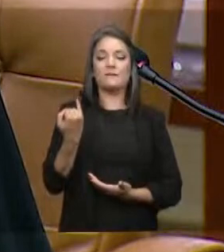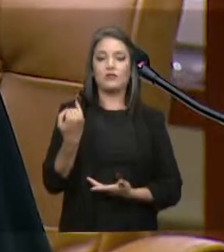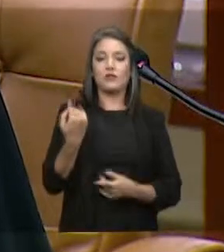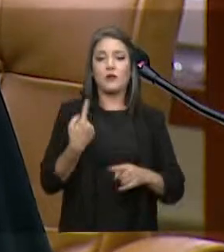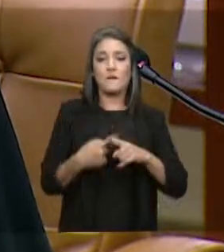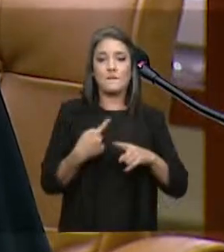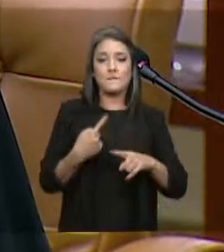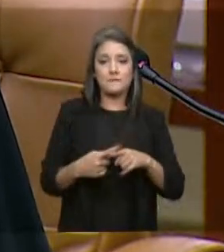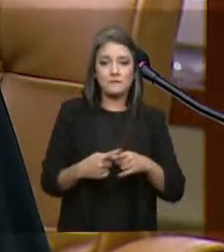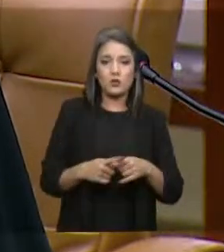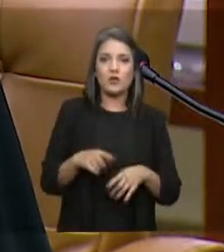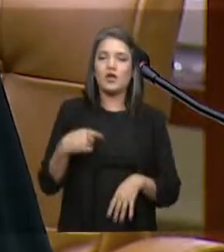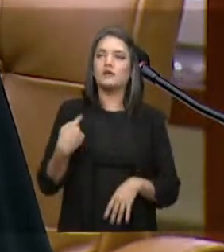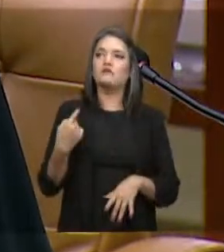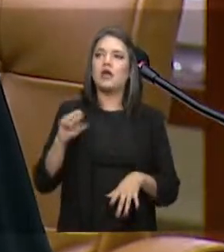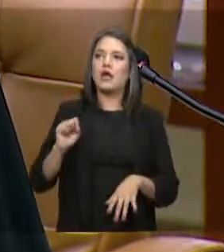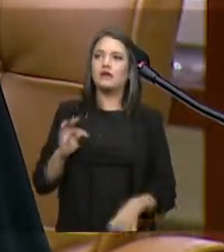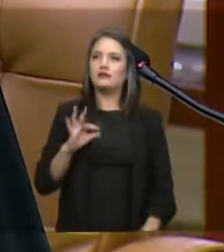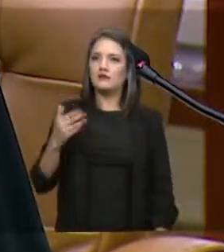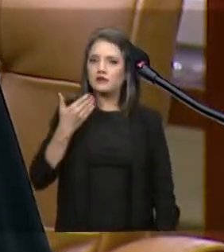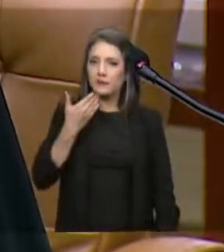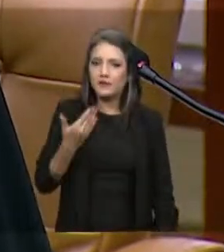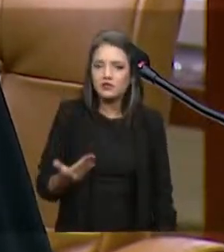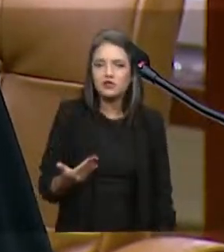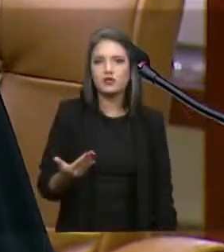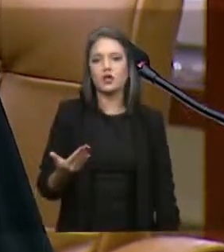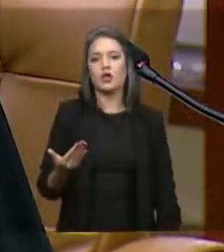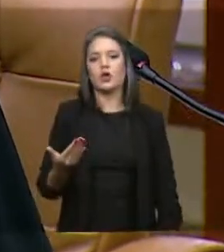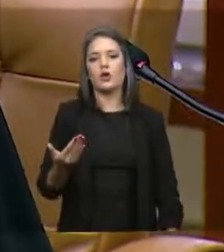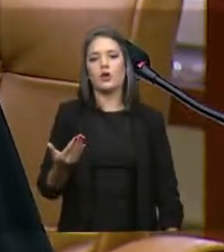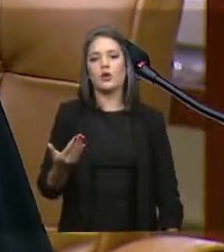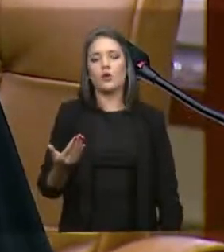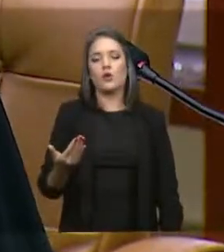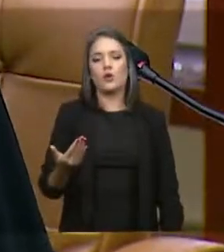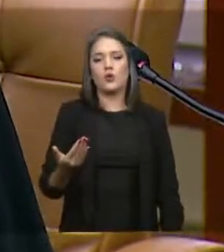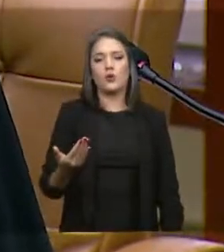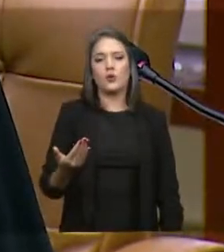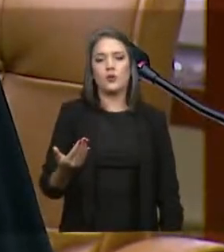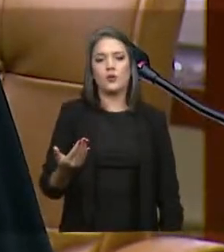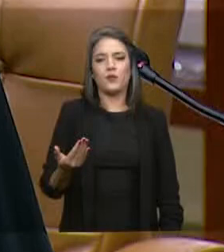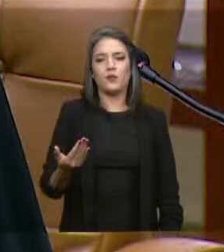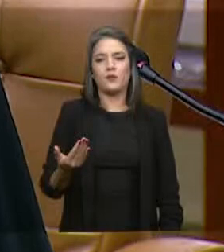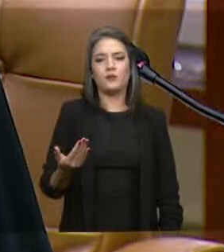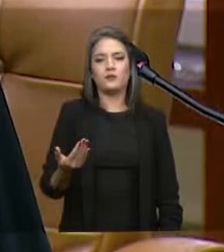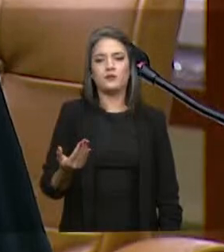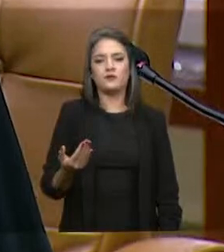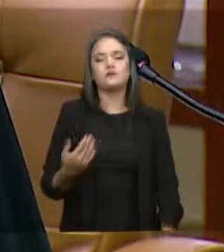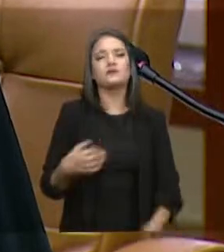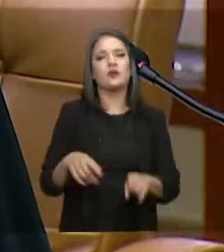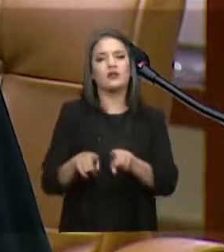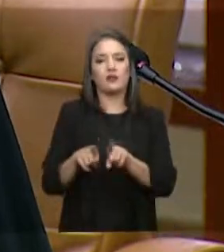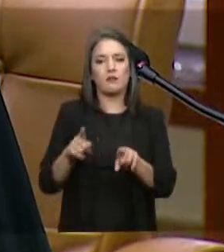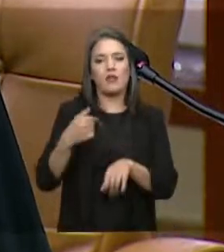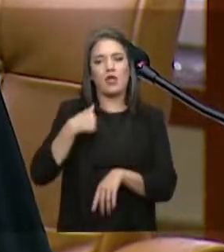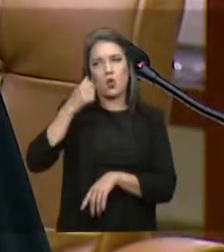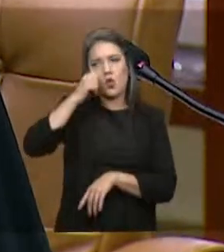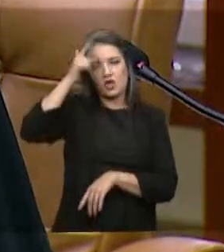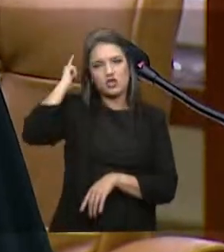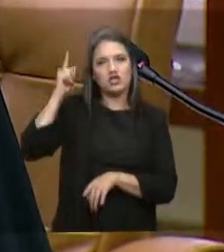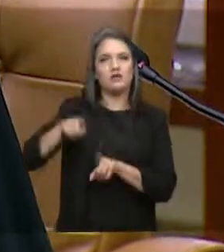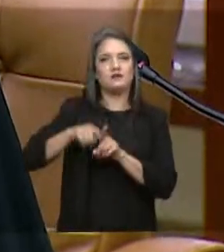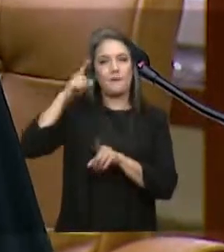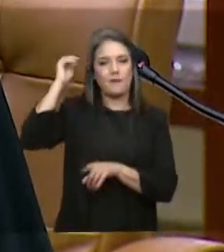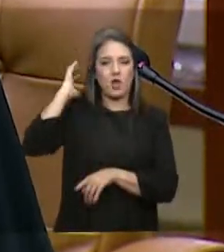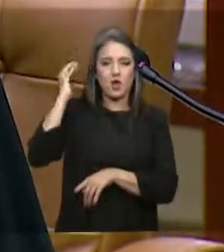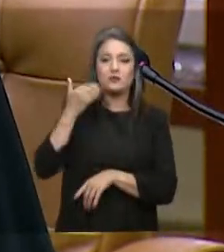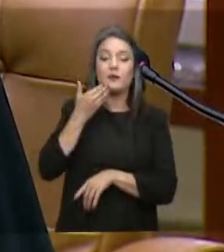as nossas solicitações as minhas solicitações e acho que falo também o nome da presidente aqui a ministra